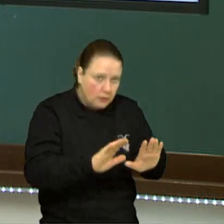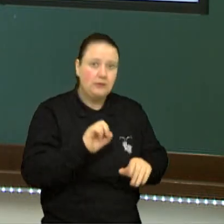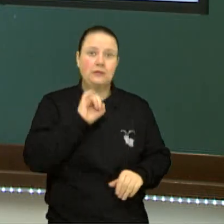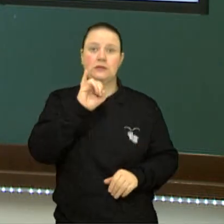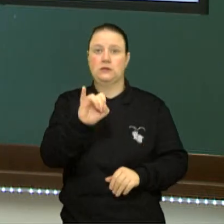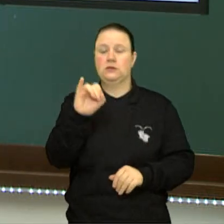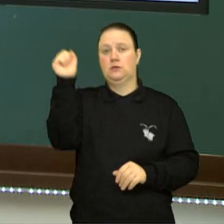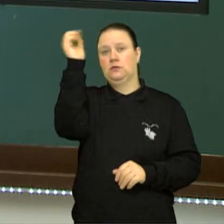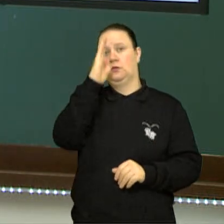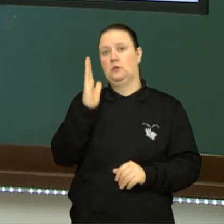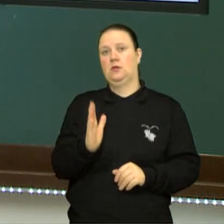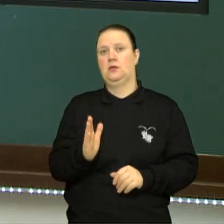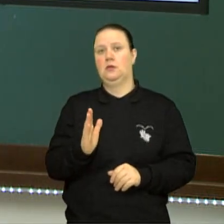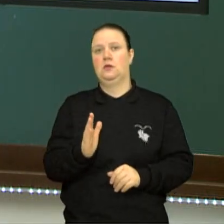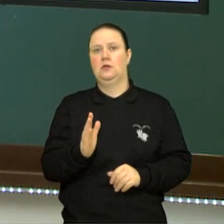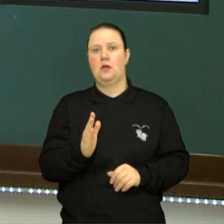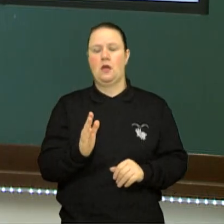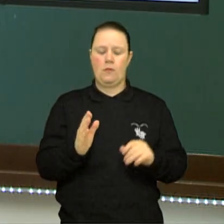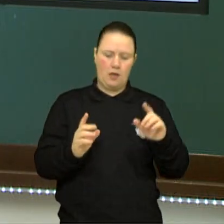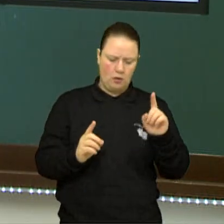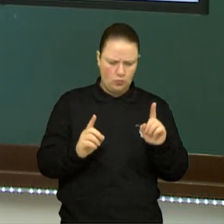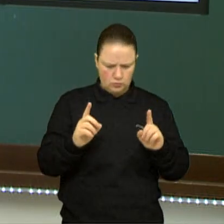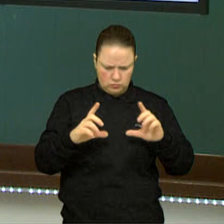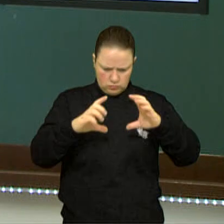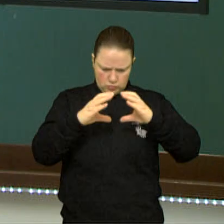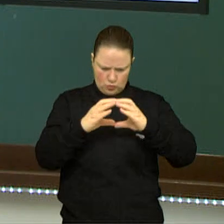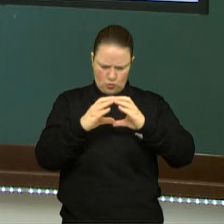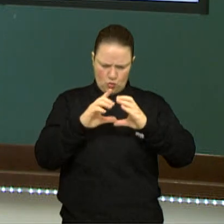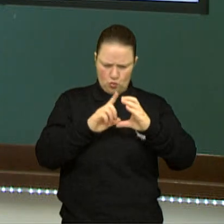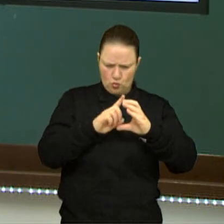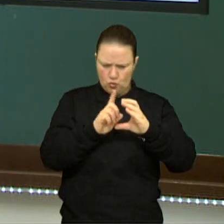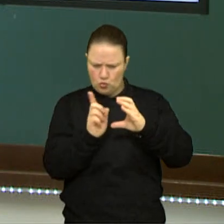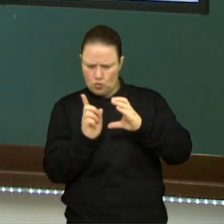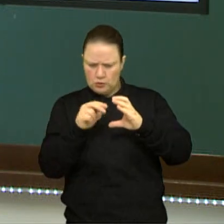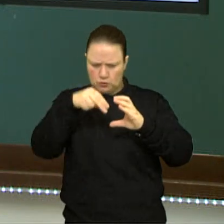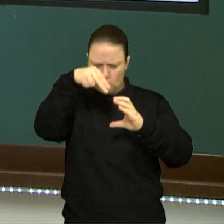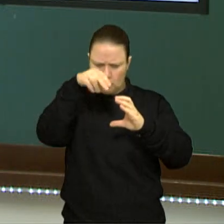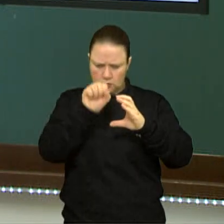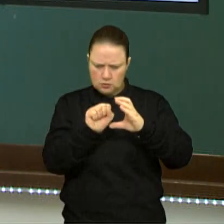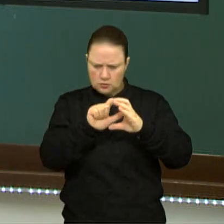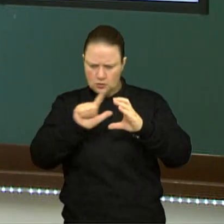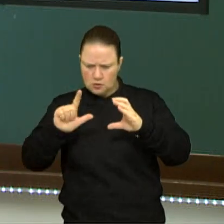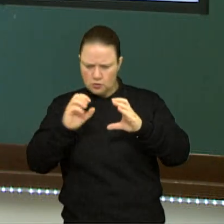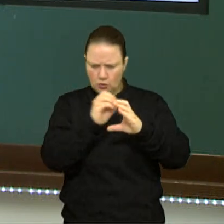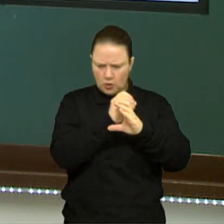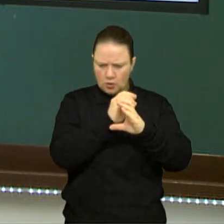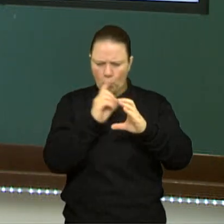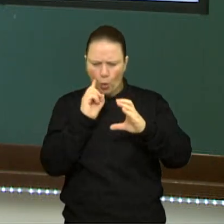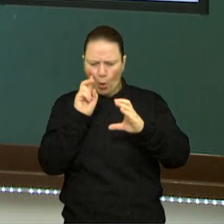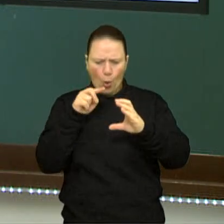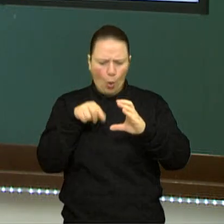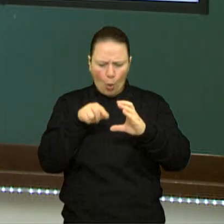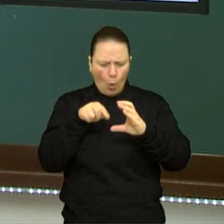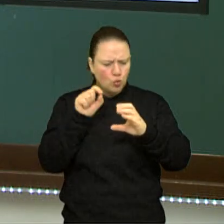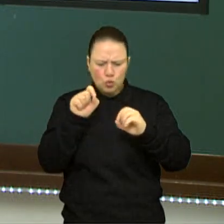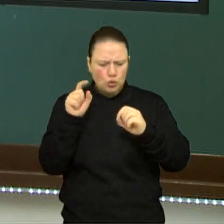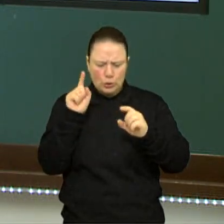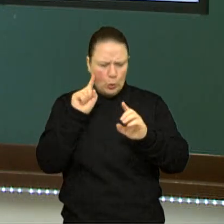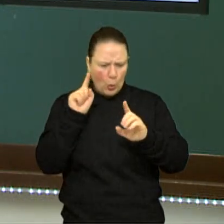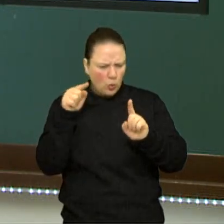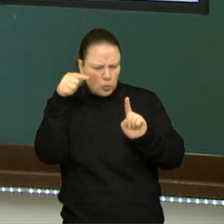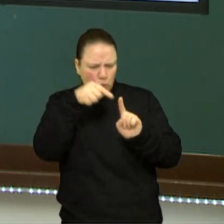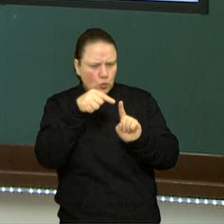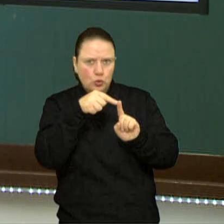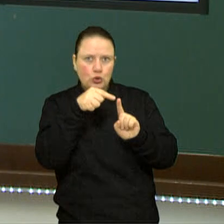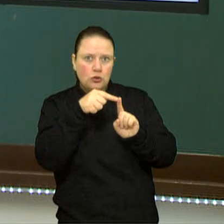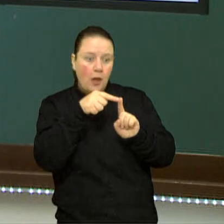Brasil, você tem ali, pega uma bússola ou coisa parecida e aponte-se para a Meca e ore com o rosto ao chão ali, né,